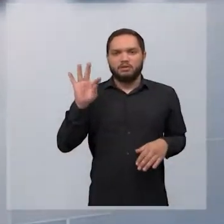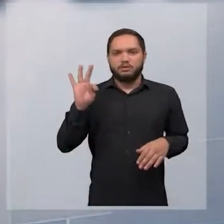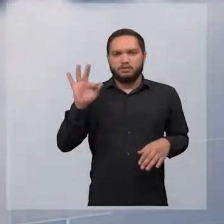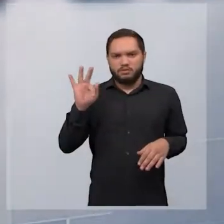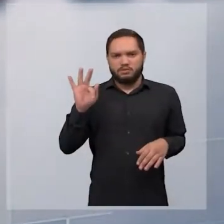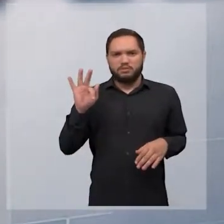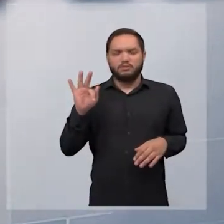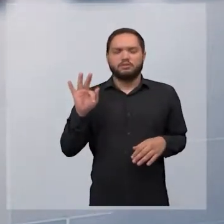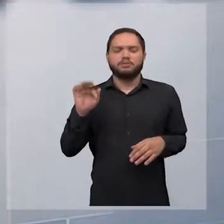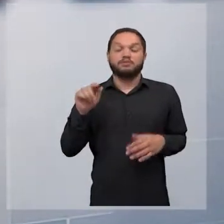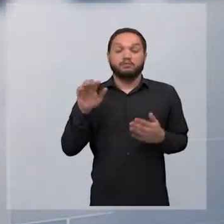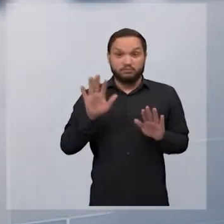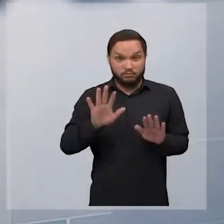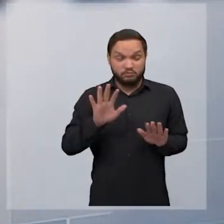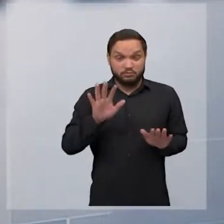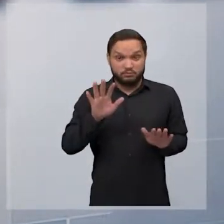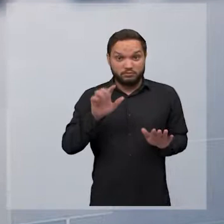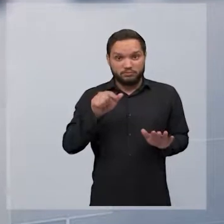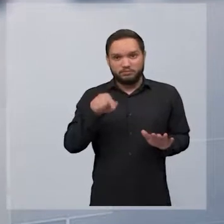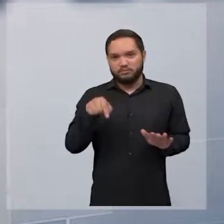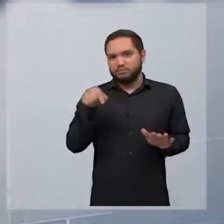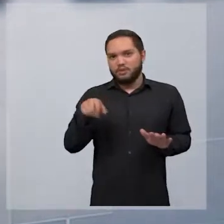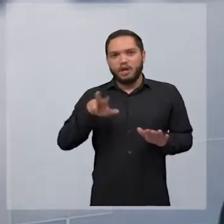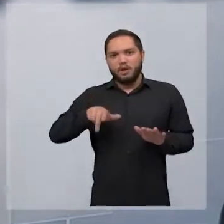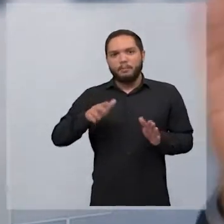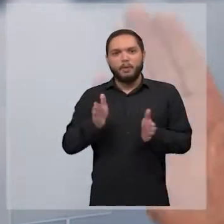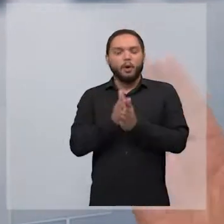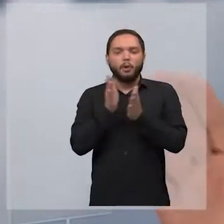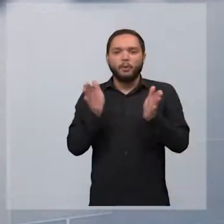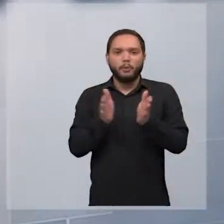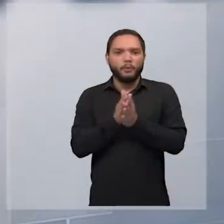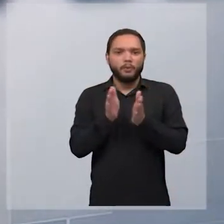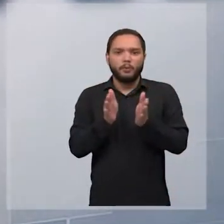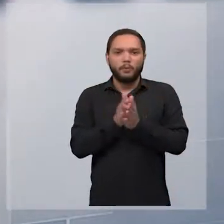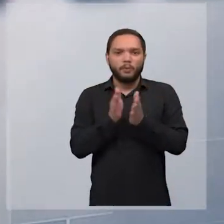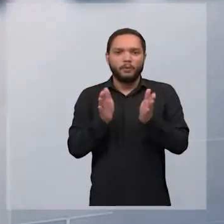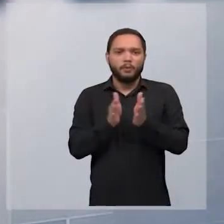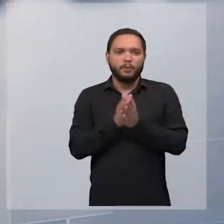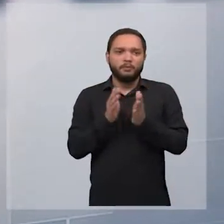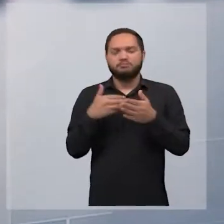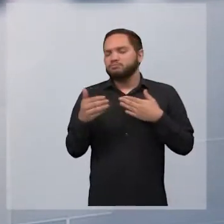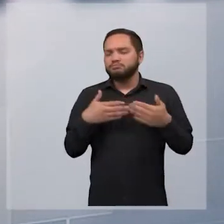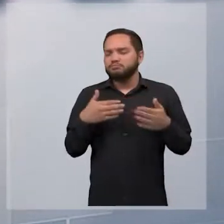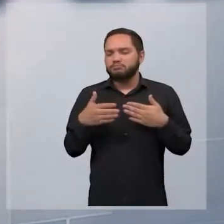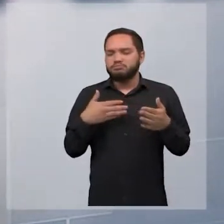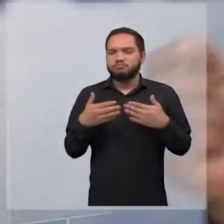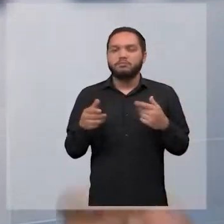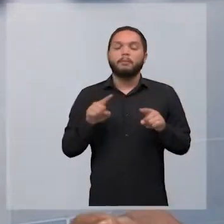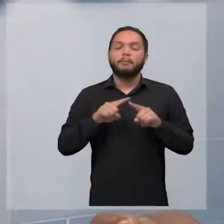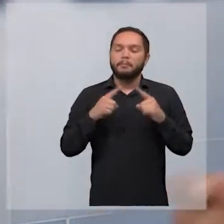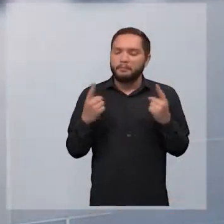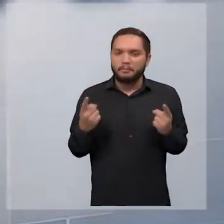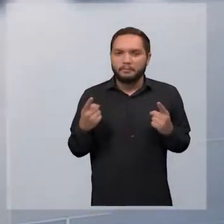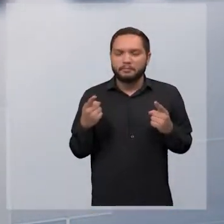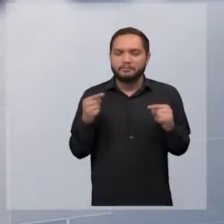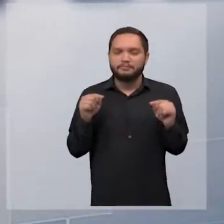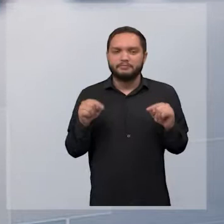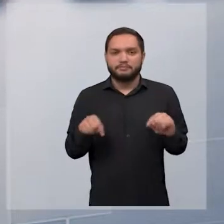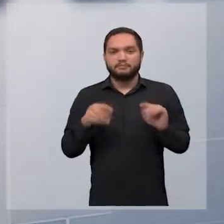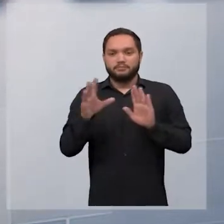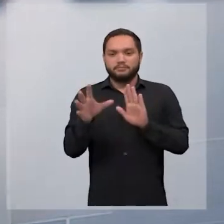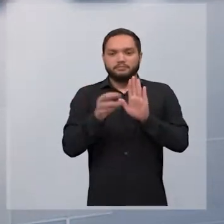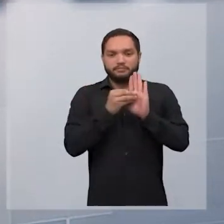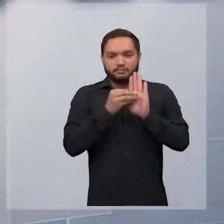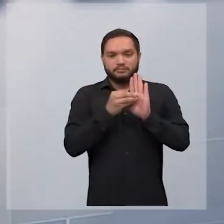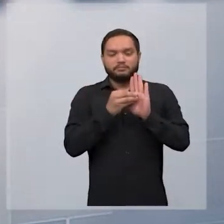está. Ali não é um pobre, um exemplo, mas independente que seja, o que eu estou dizendo é que a emenda é que propõe que você não